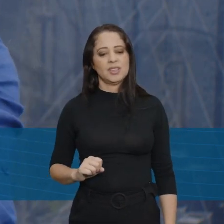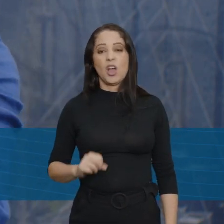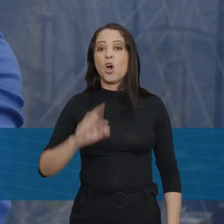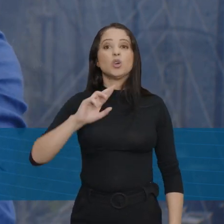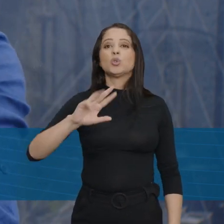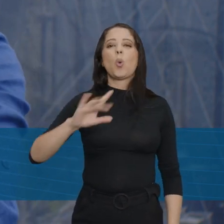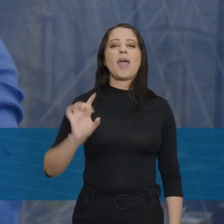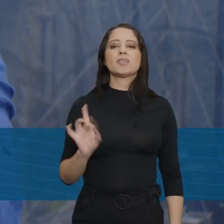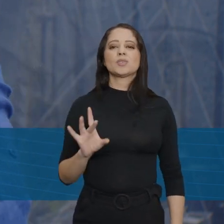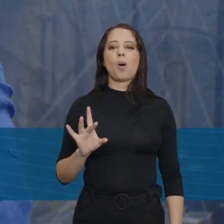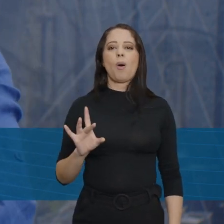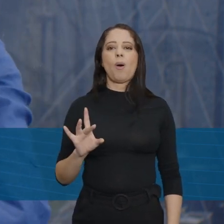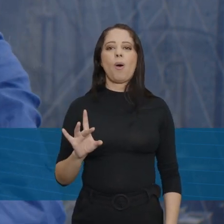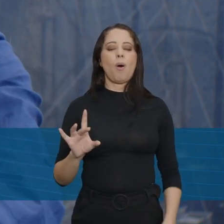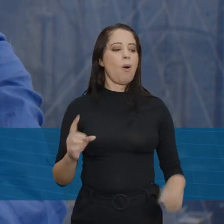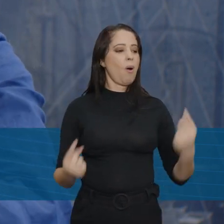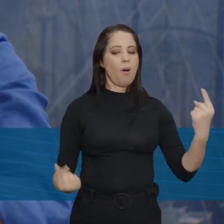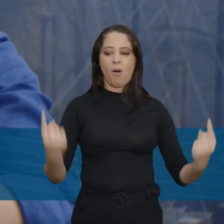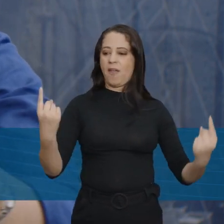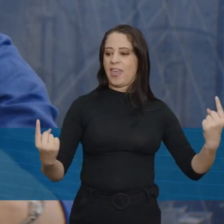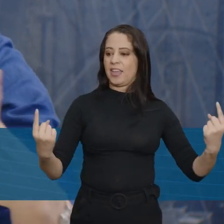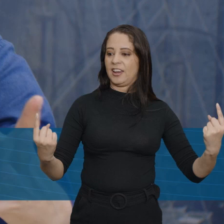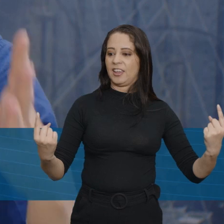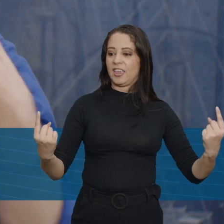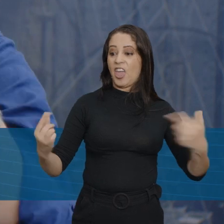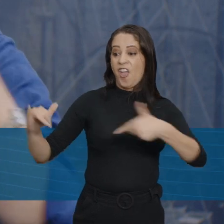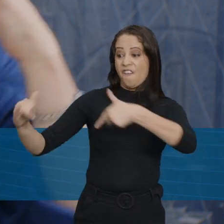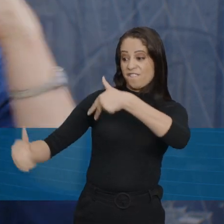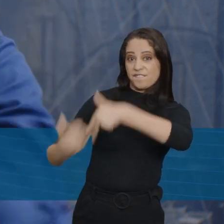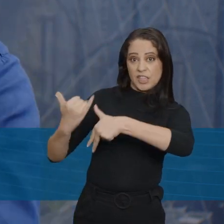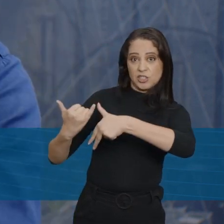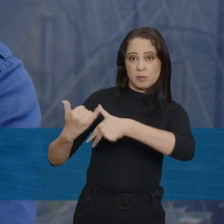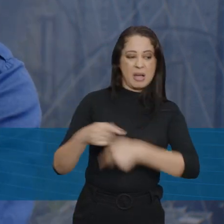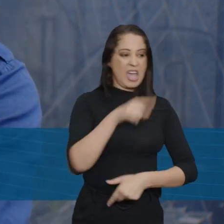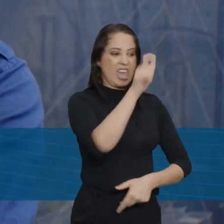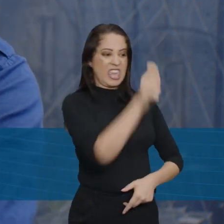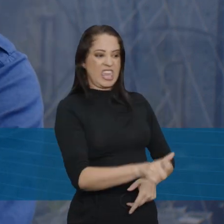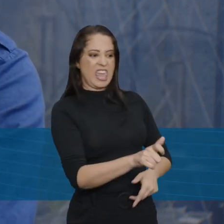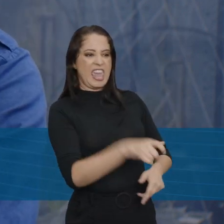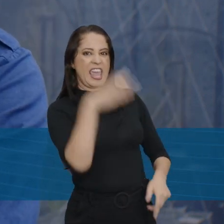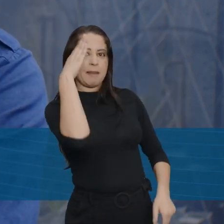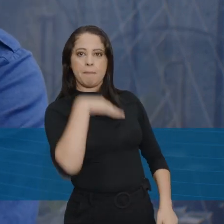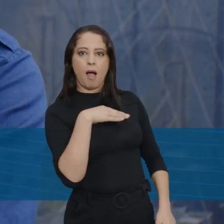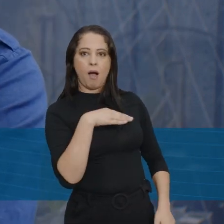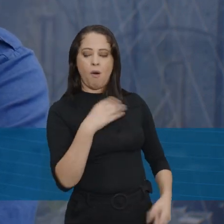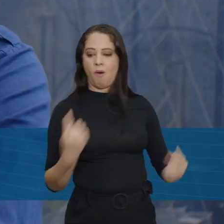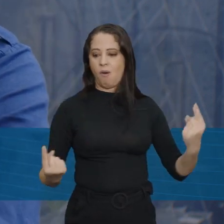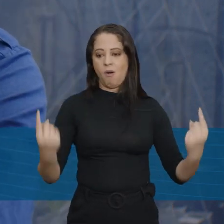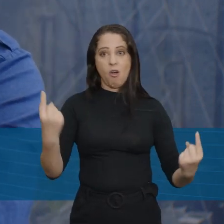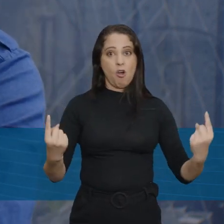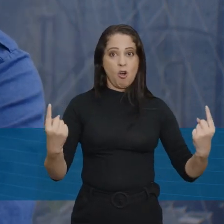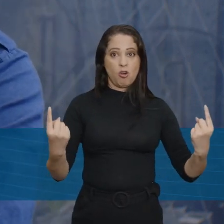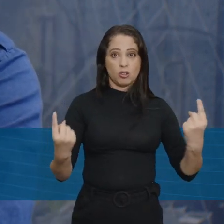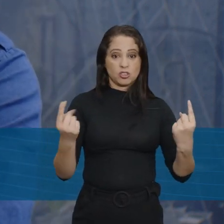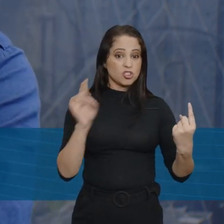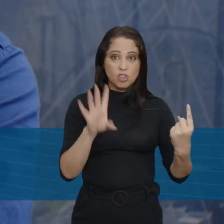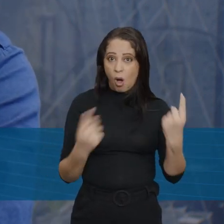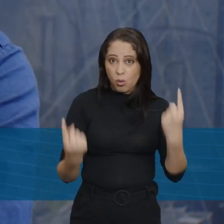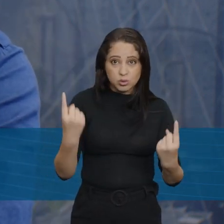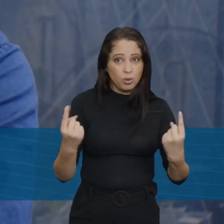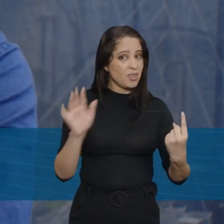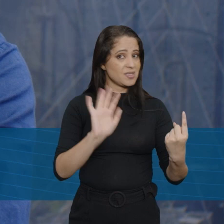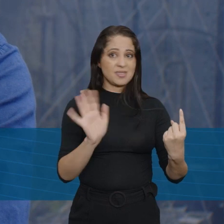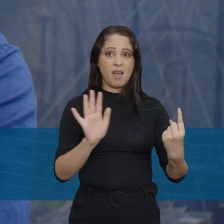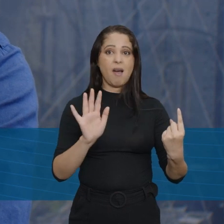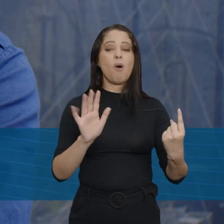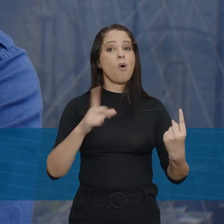só agressor e vítima. A gente está falando de quê? De trazer para dentro da escola problemas muito graves da nossa sociedade,